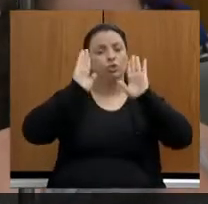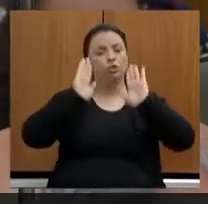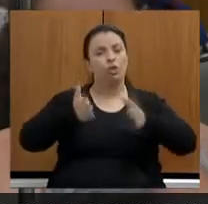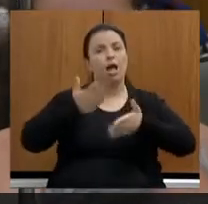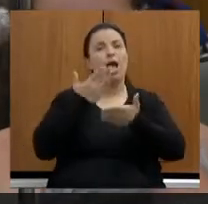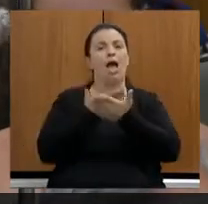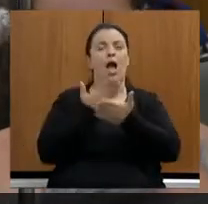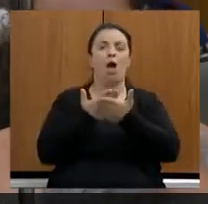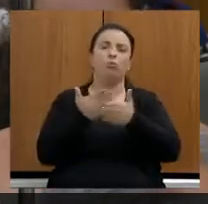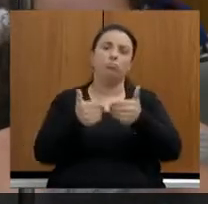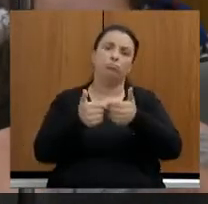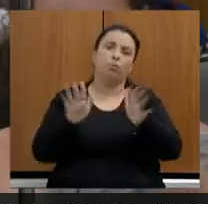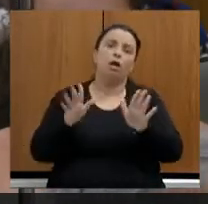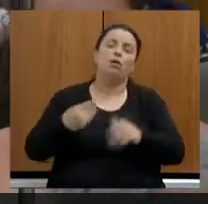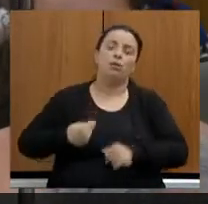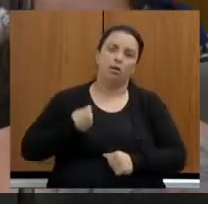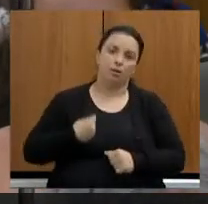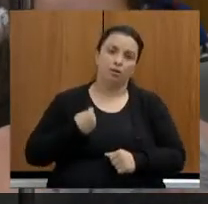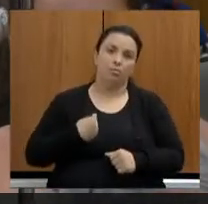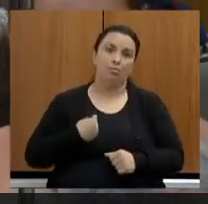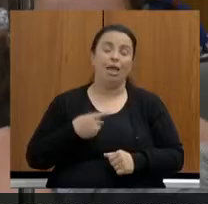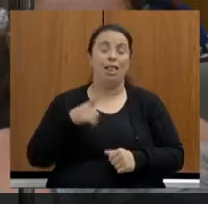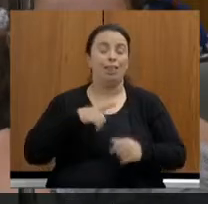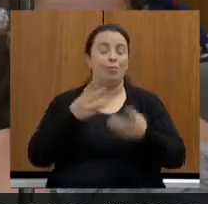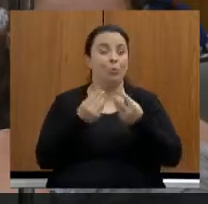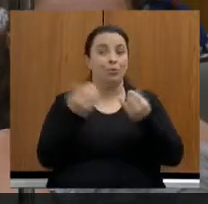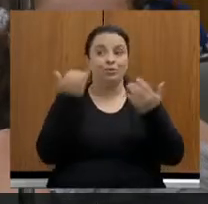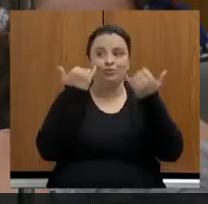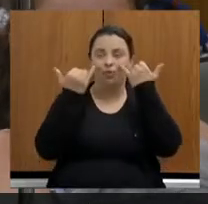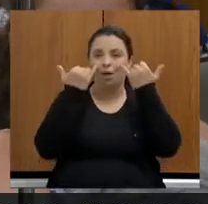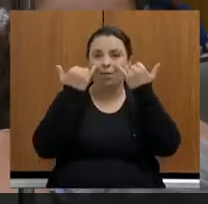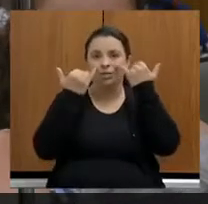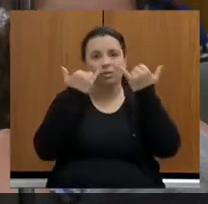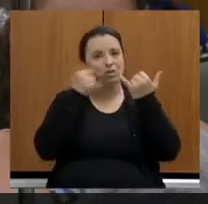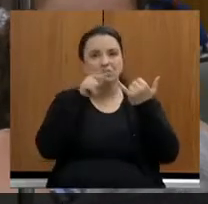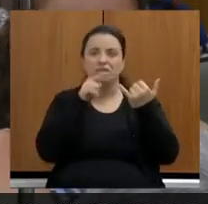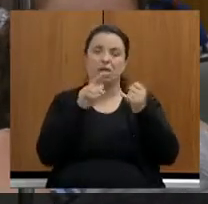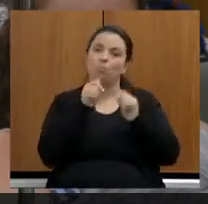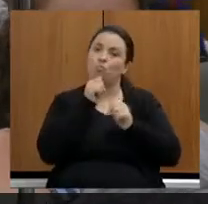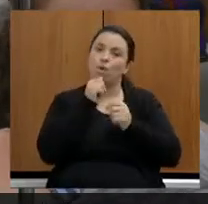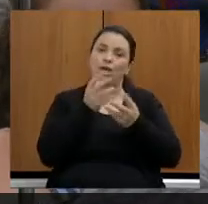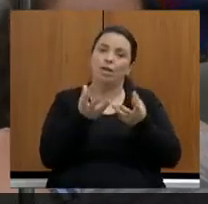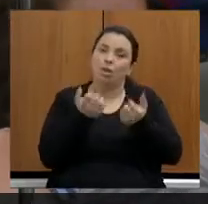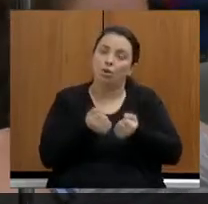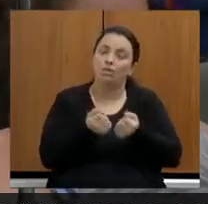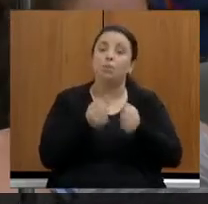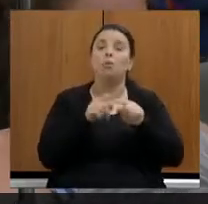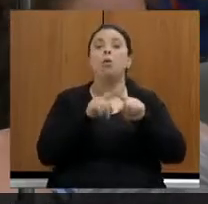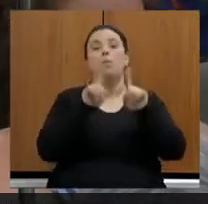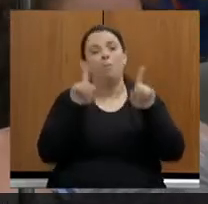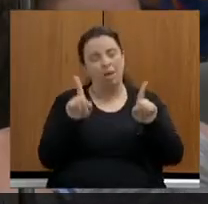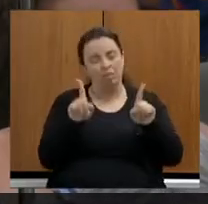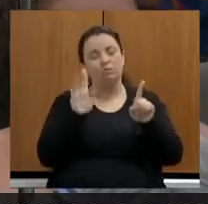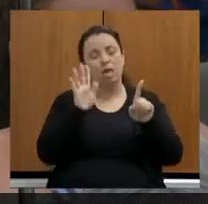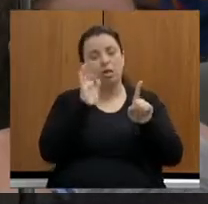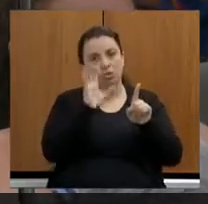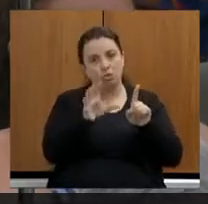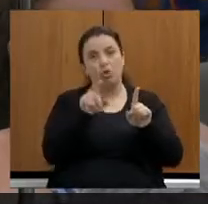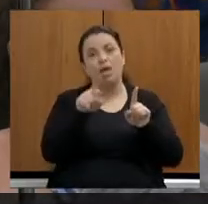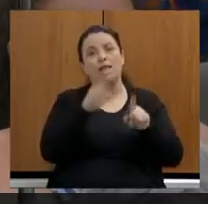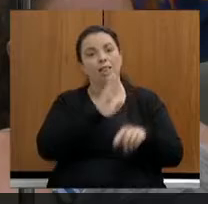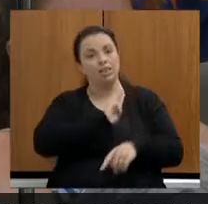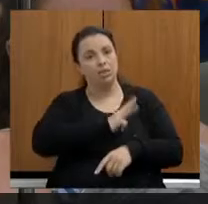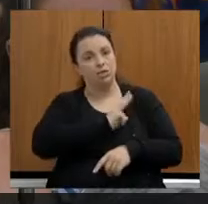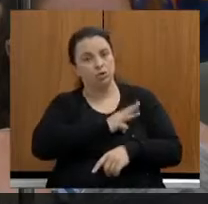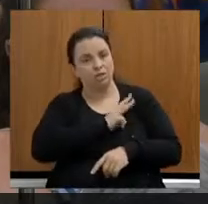aulas então é muita coisa as informações talvez eles não tenham passado de forma direta mas Três Corações